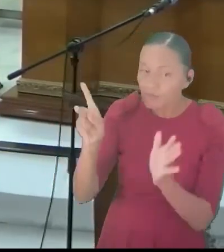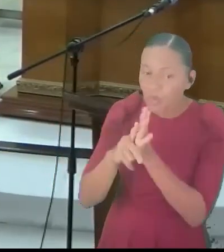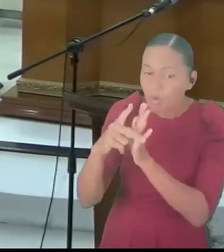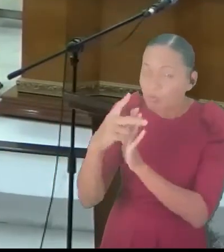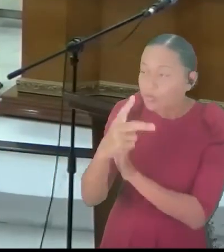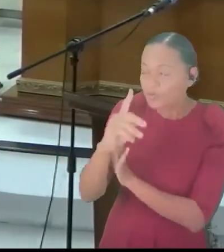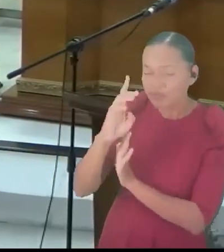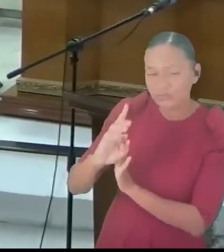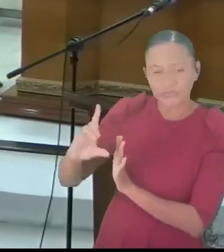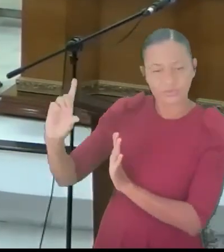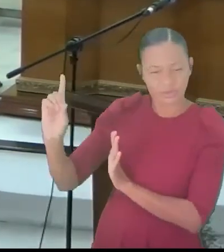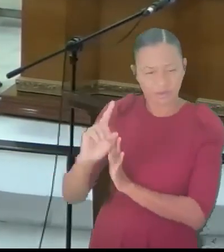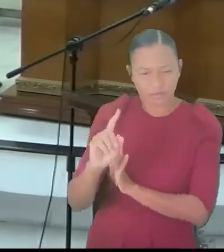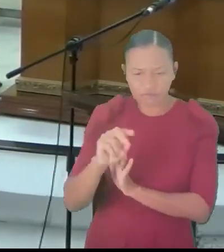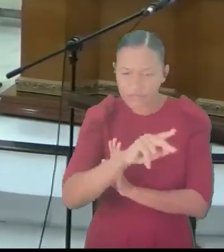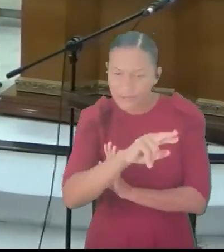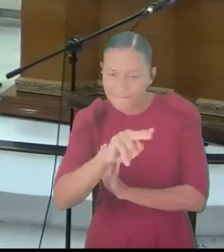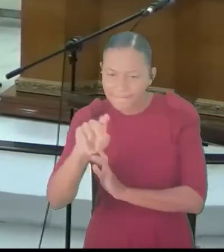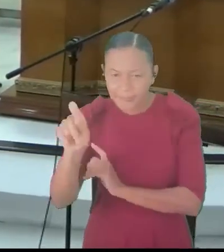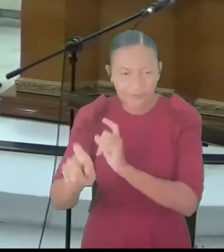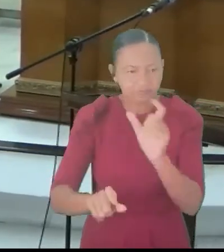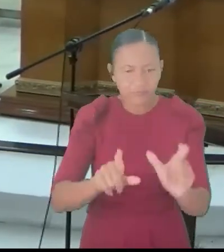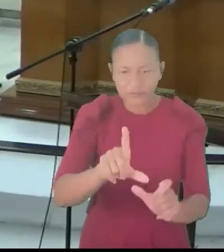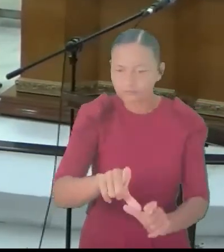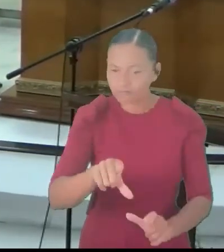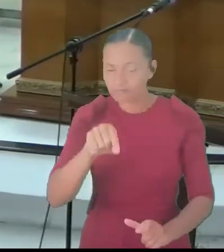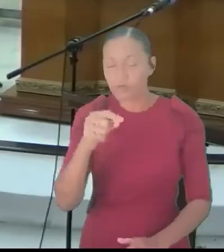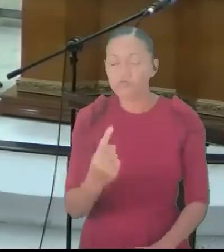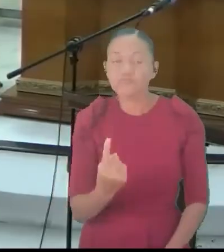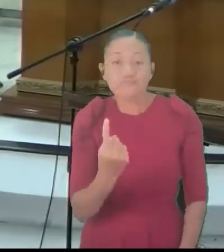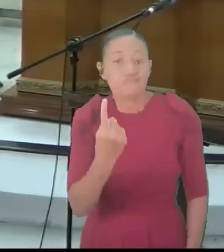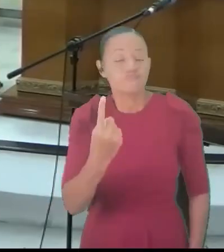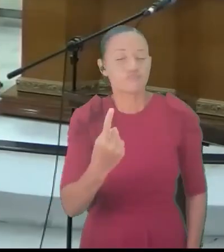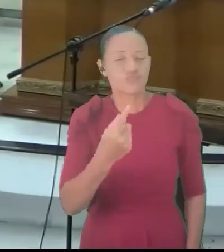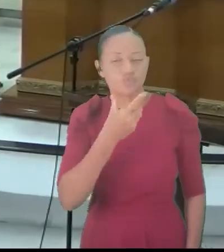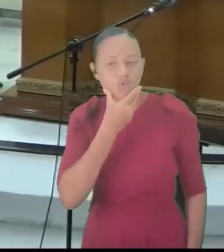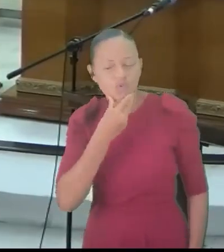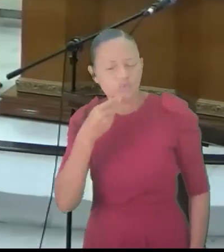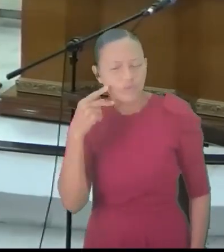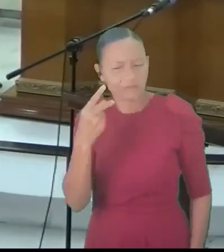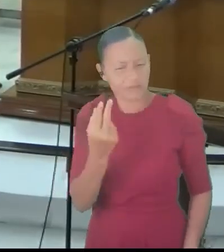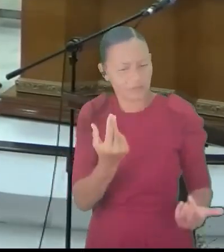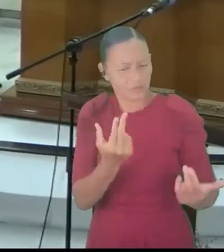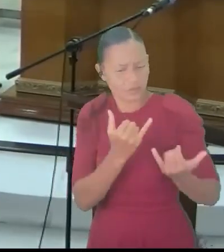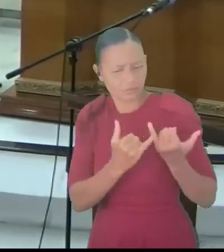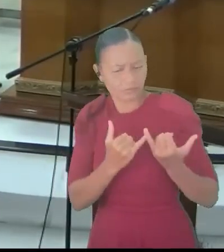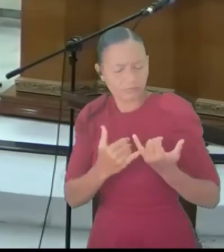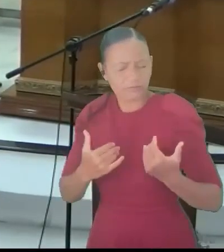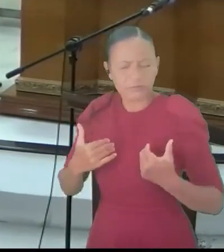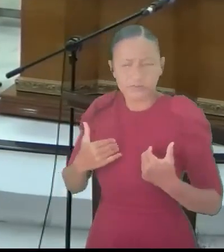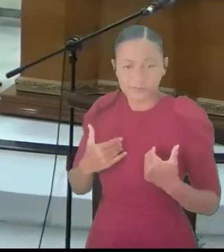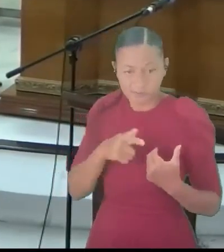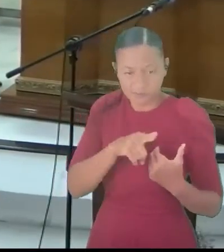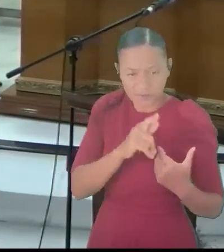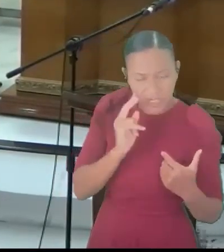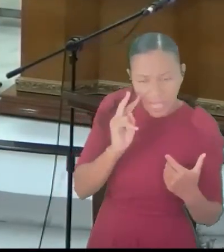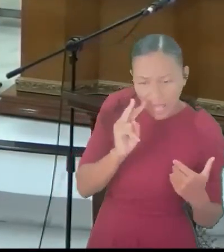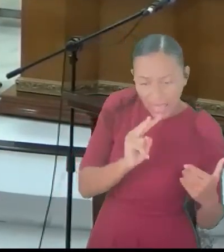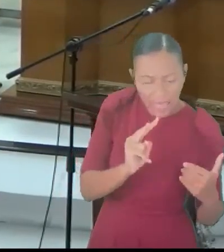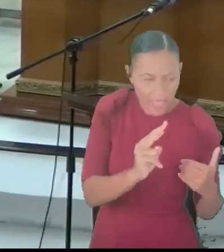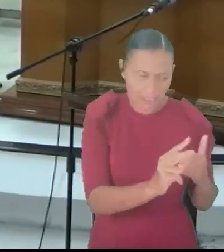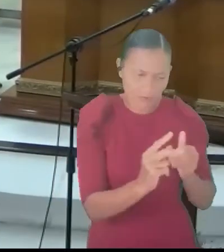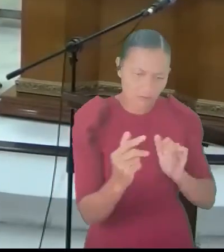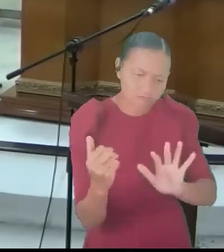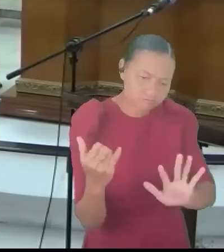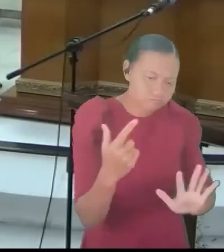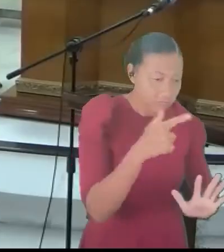dentre vossos irmãos um profeta, semelhante a mim. A ele ouvireis em